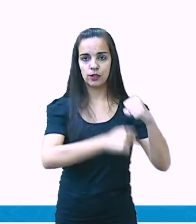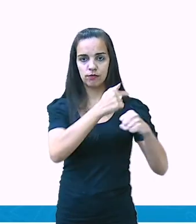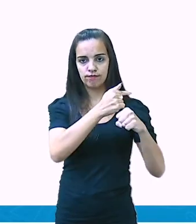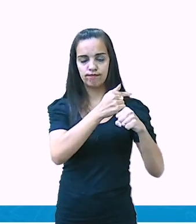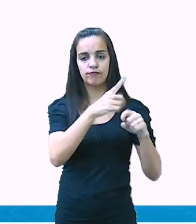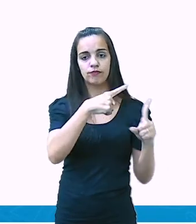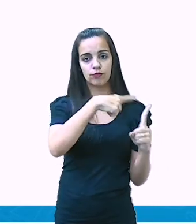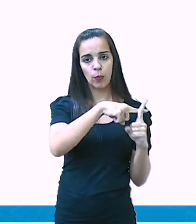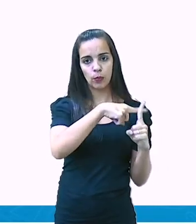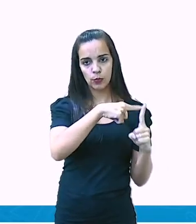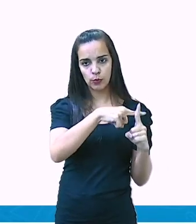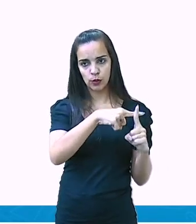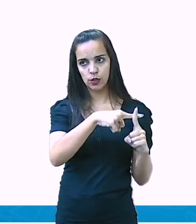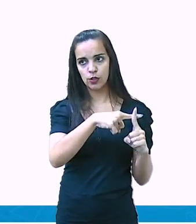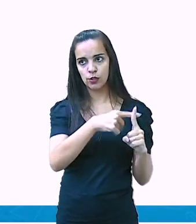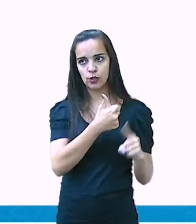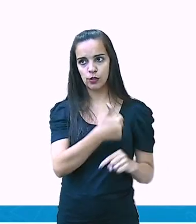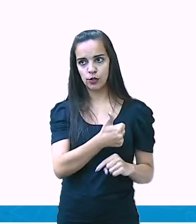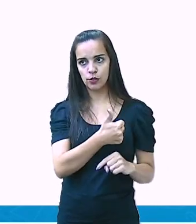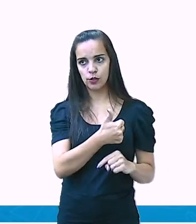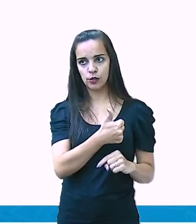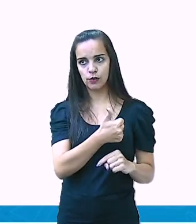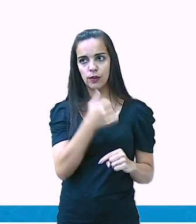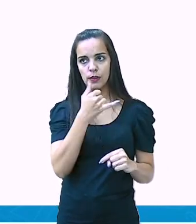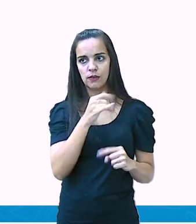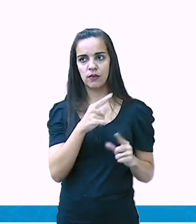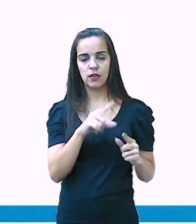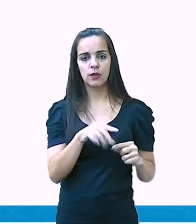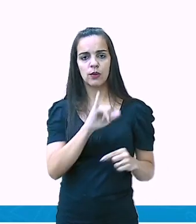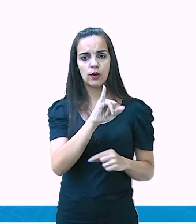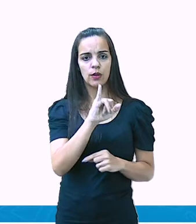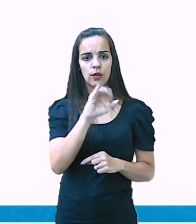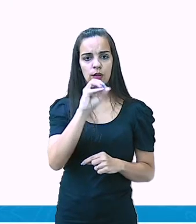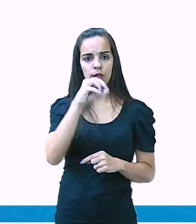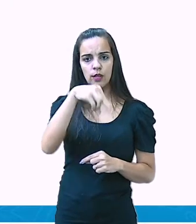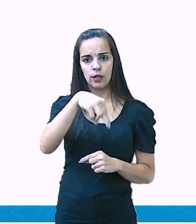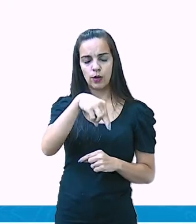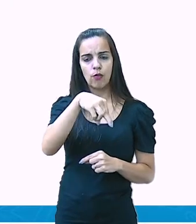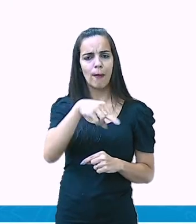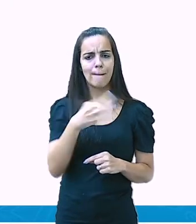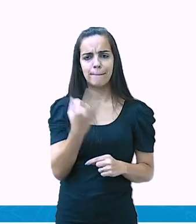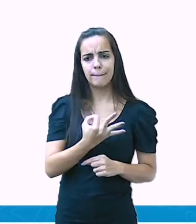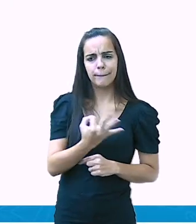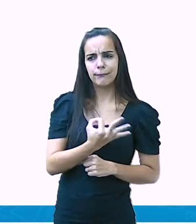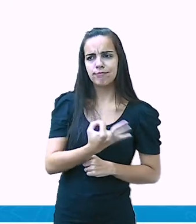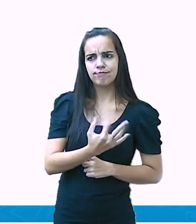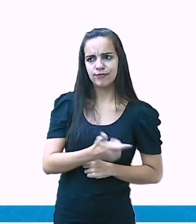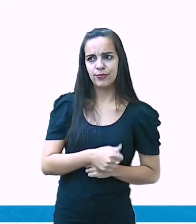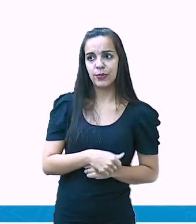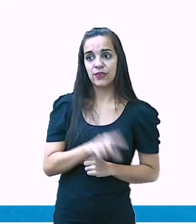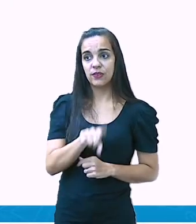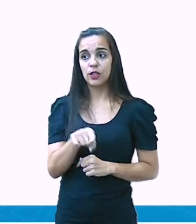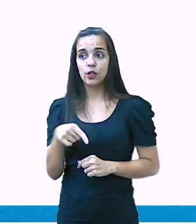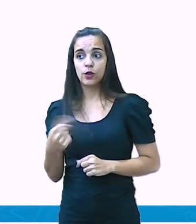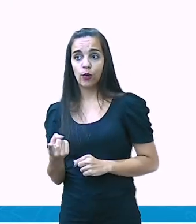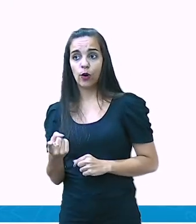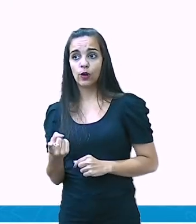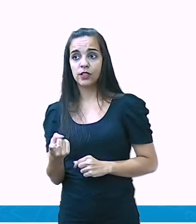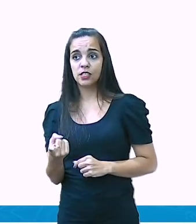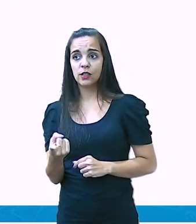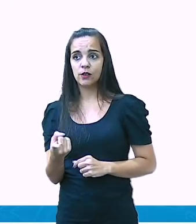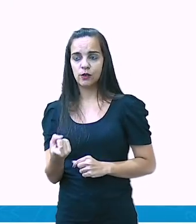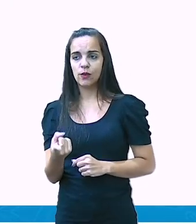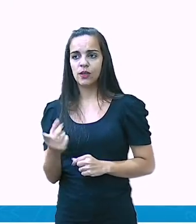eletricamente positivo. Íon, perfeito, gente. Aqui, neste exemplo, a gente tem